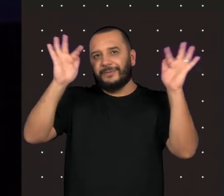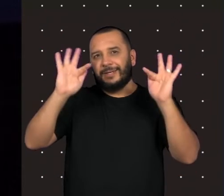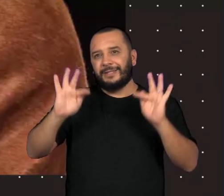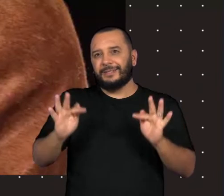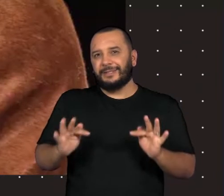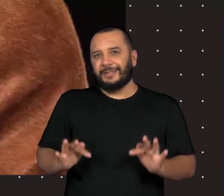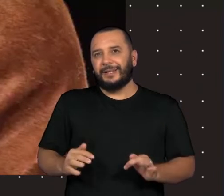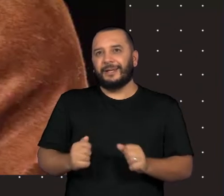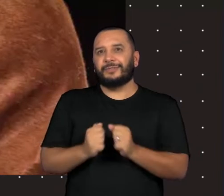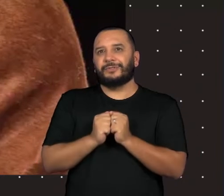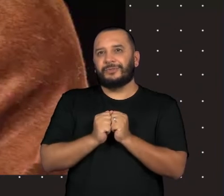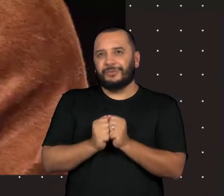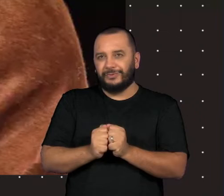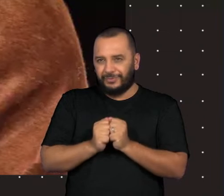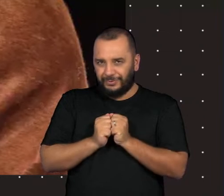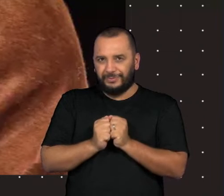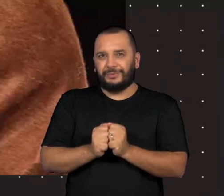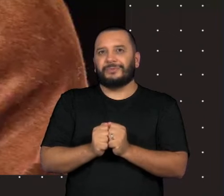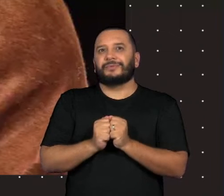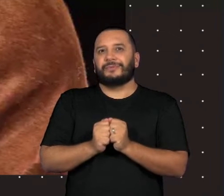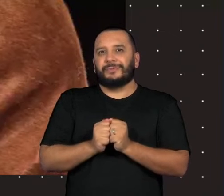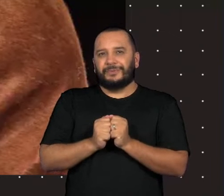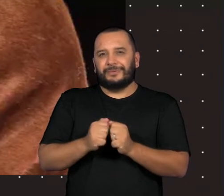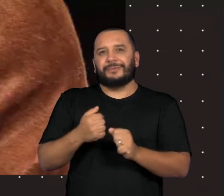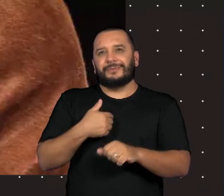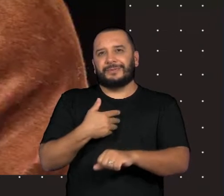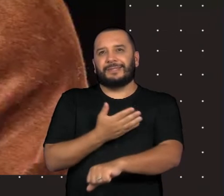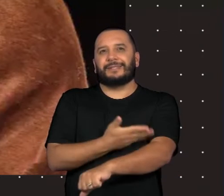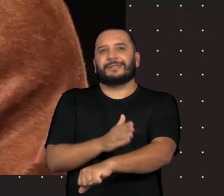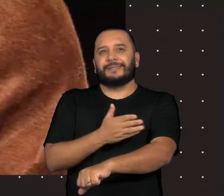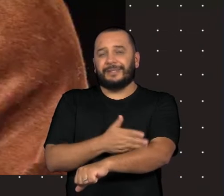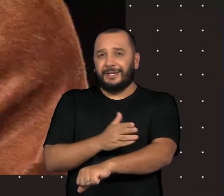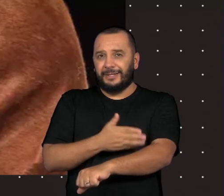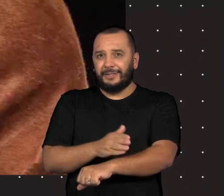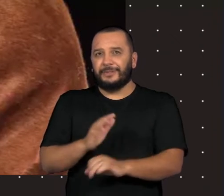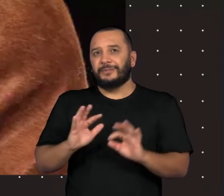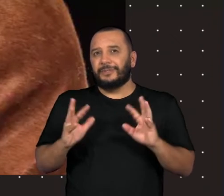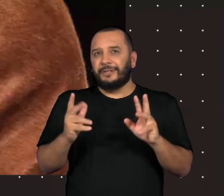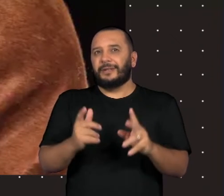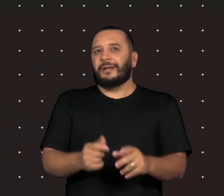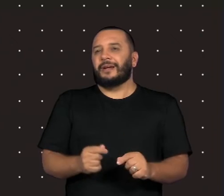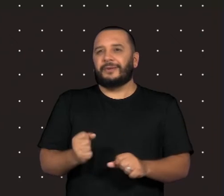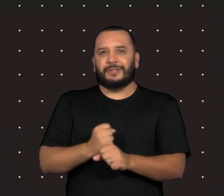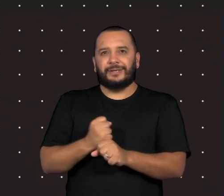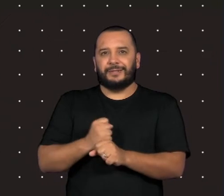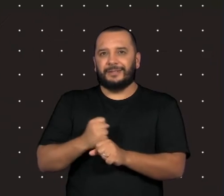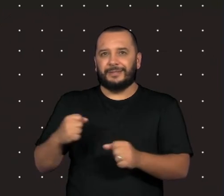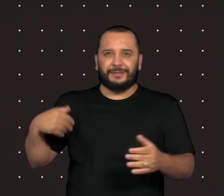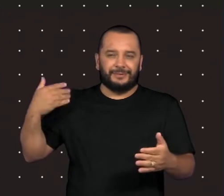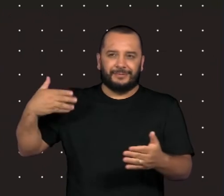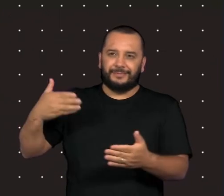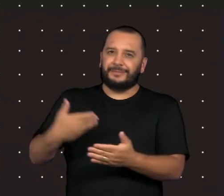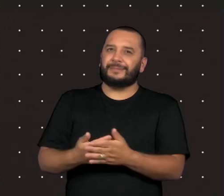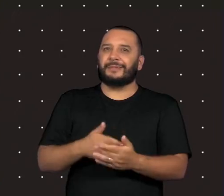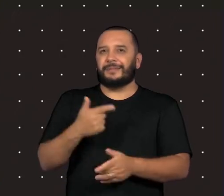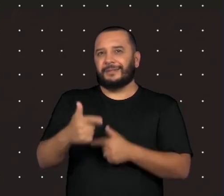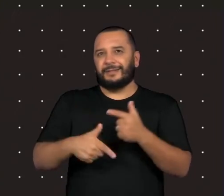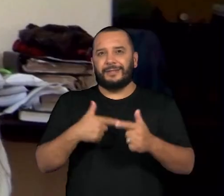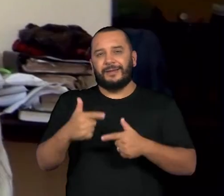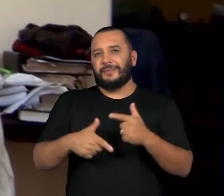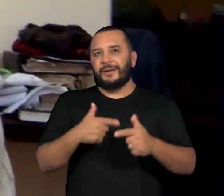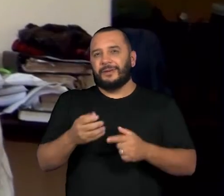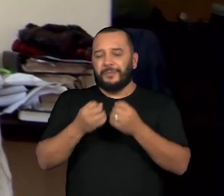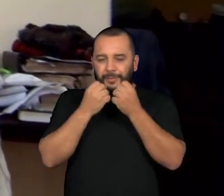uma companhia, a CIA Ensaio Geral, que há décadas a gente vem levando e fazendo trabalhos